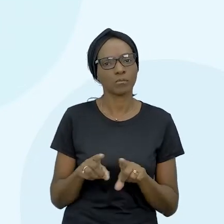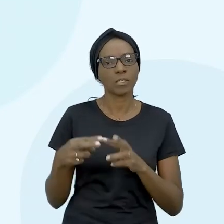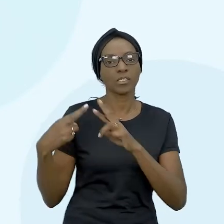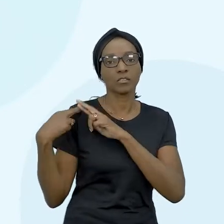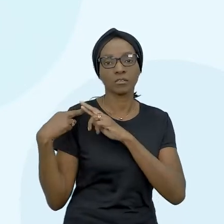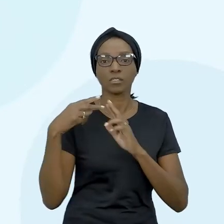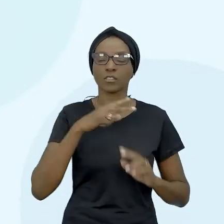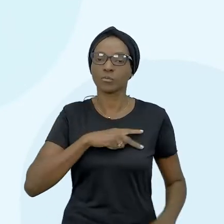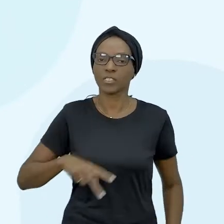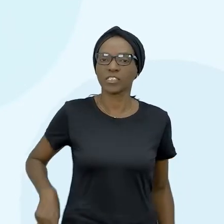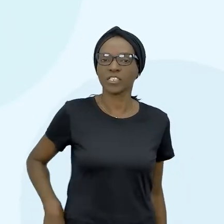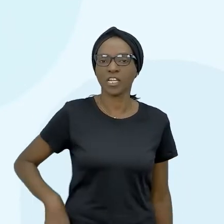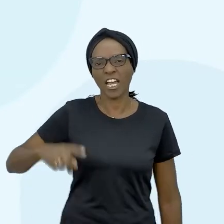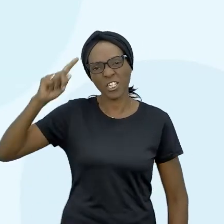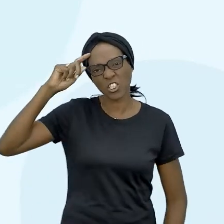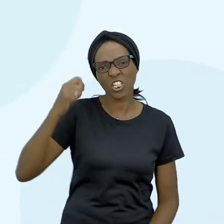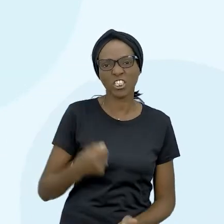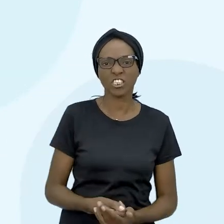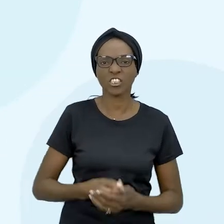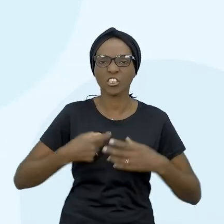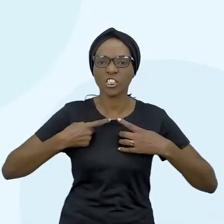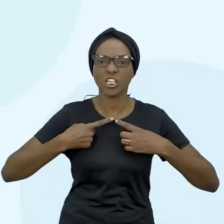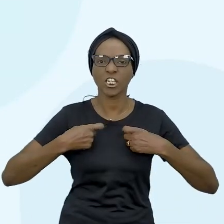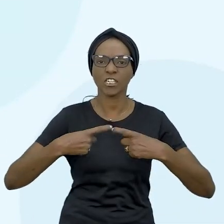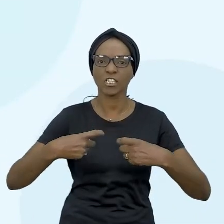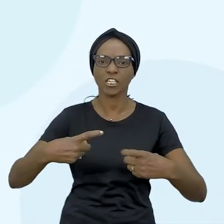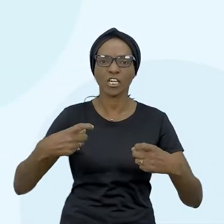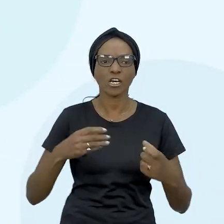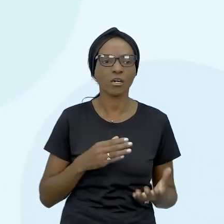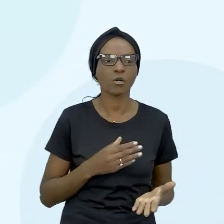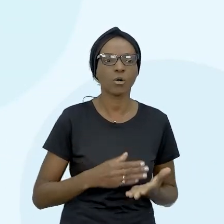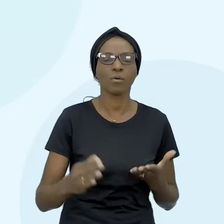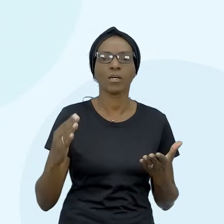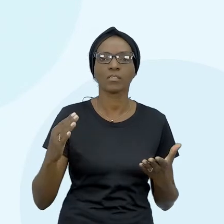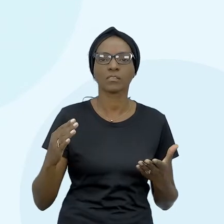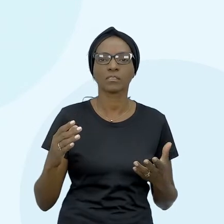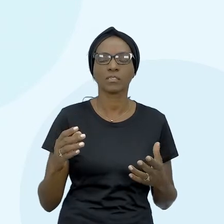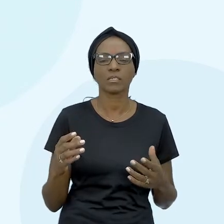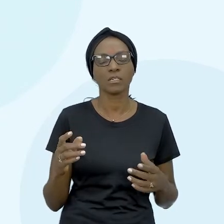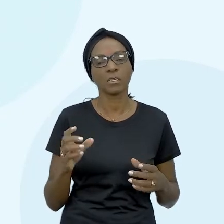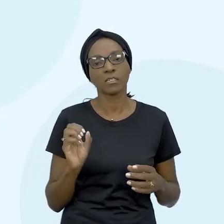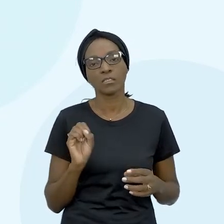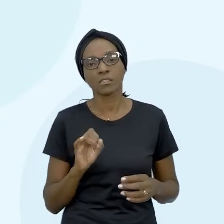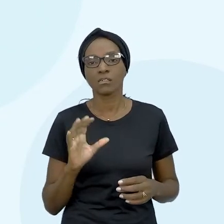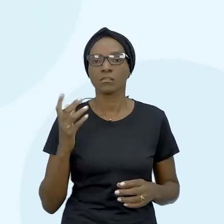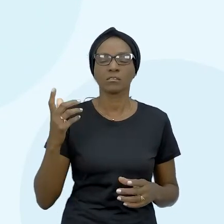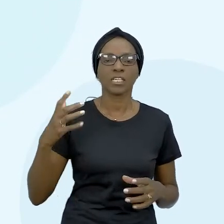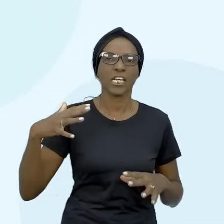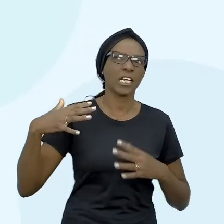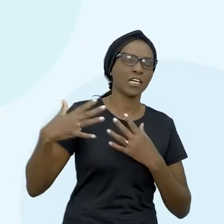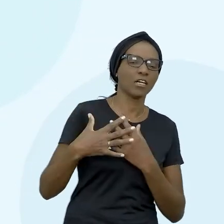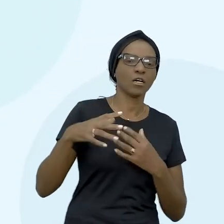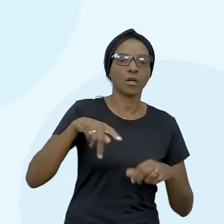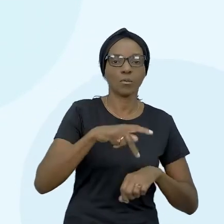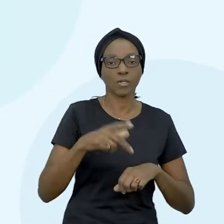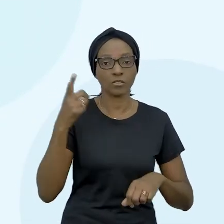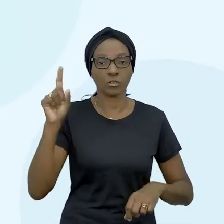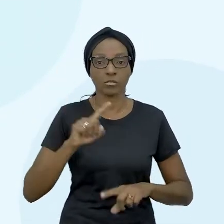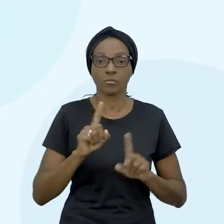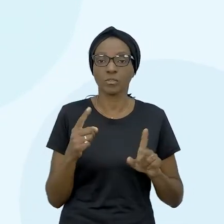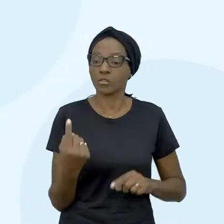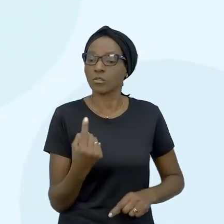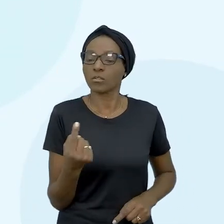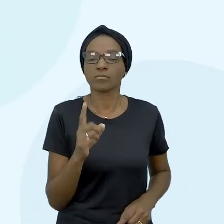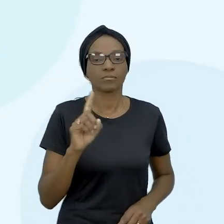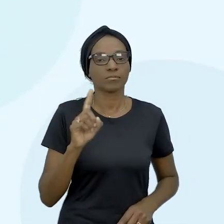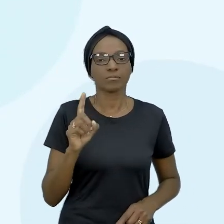presidente declarar guerra em casos de agressão estrangeira. Mas o presidente não faz isso sozinho, né? O